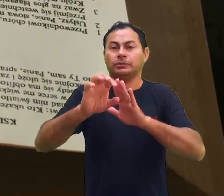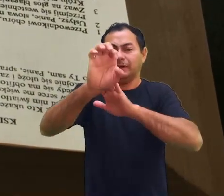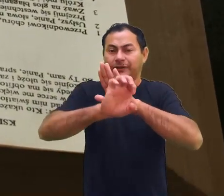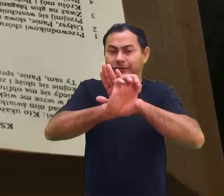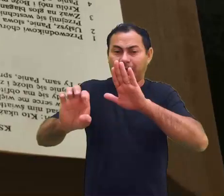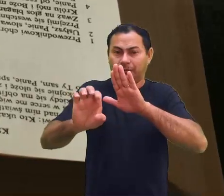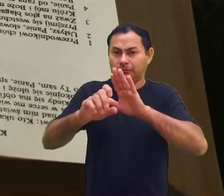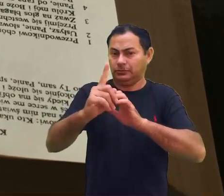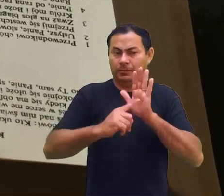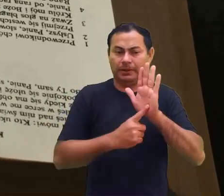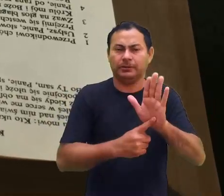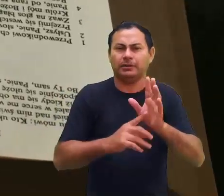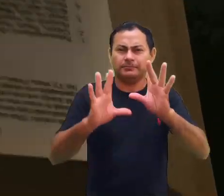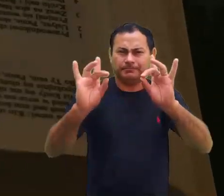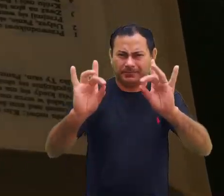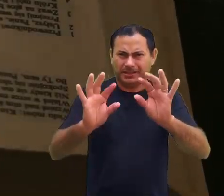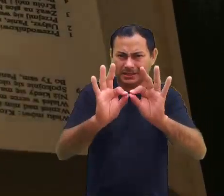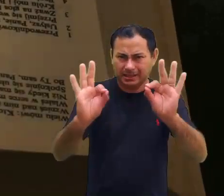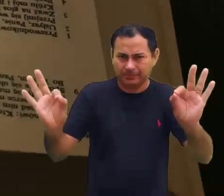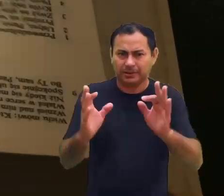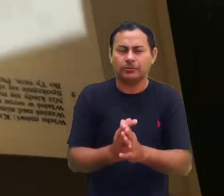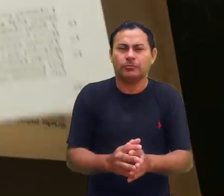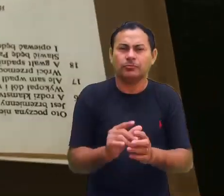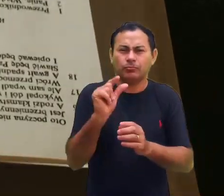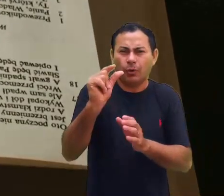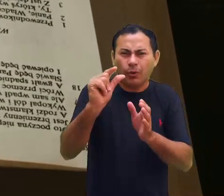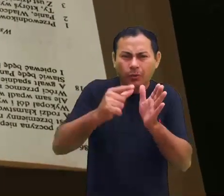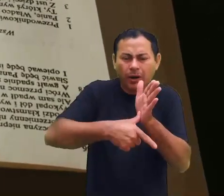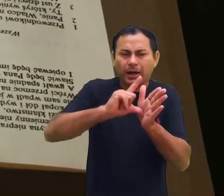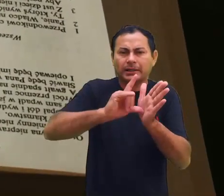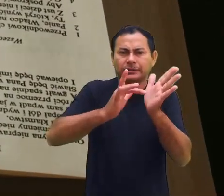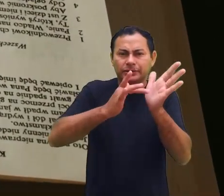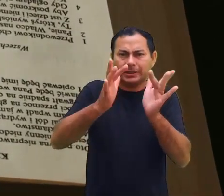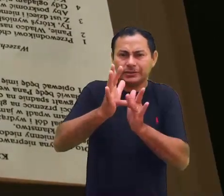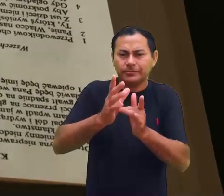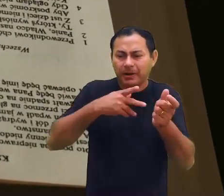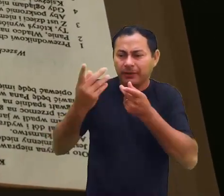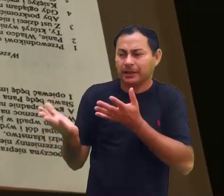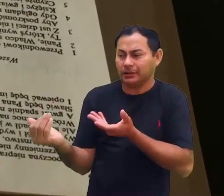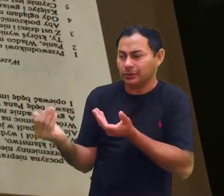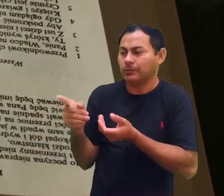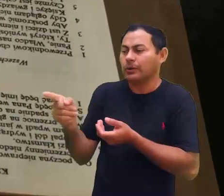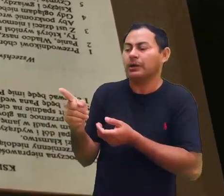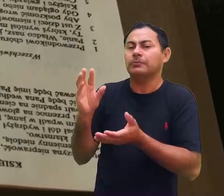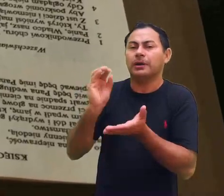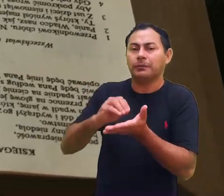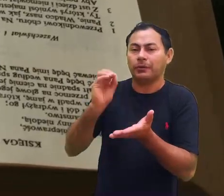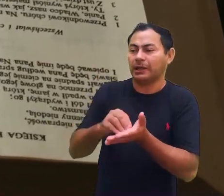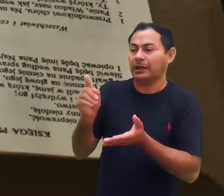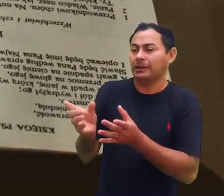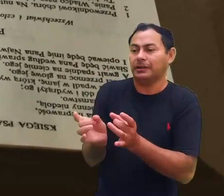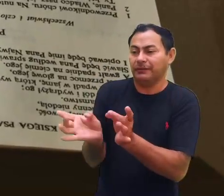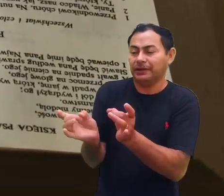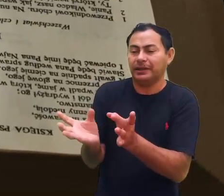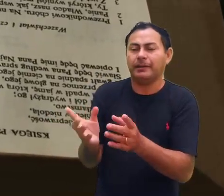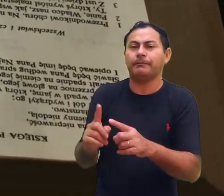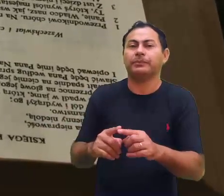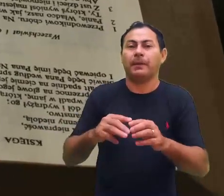nos outros evangelhos. É um detalhe simples. Um pouquinho antes de Jesus dizer para aquele jovem o que lhe